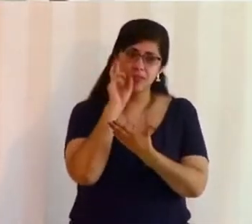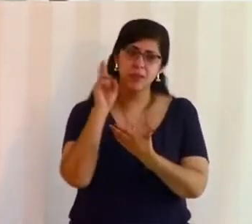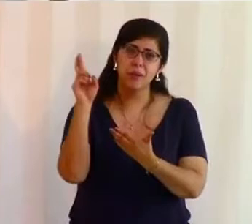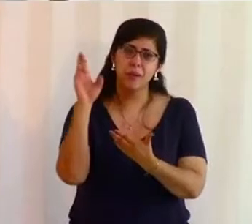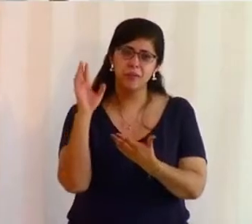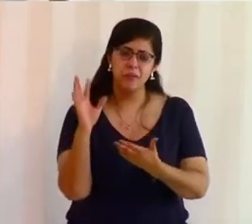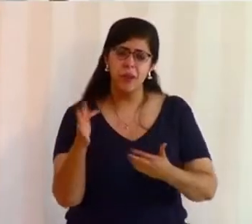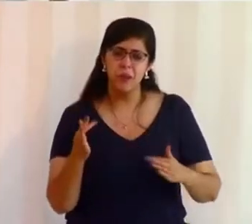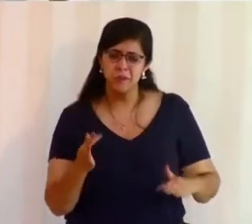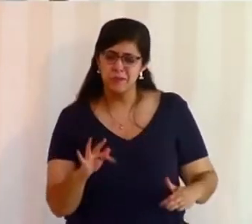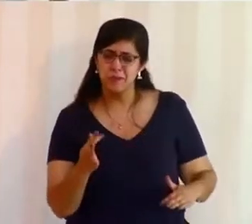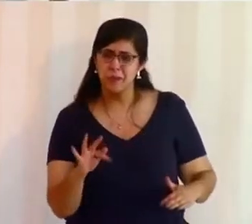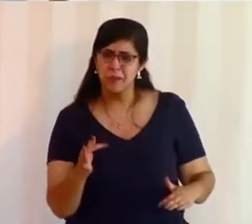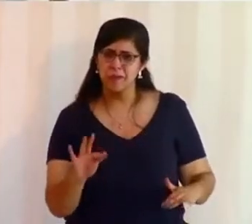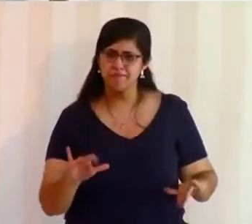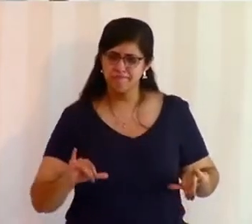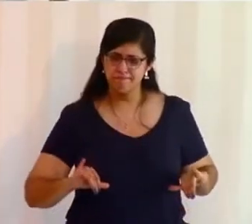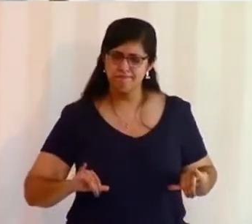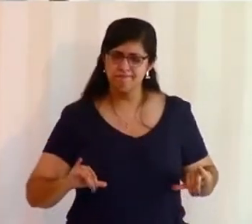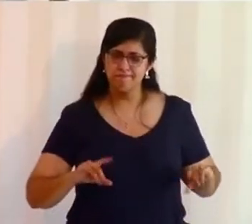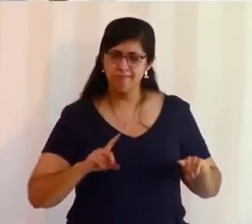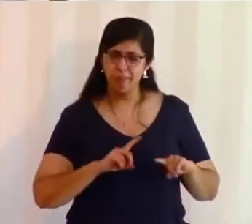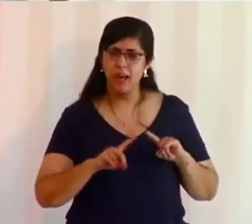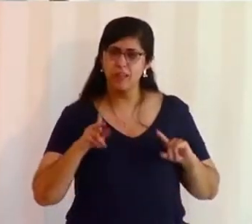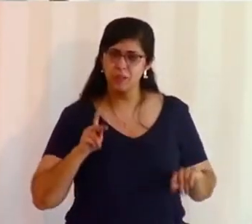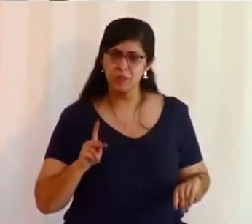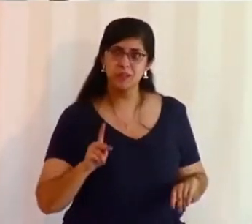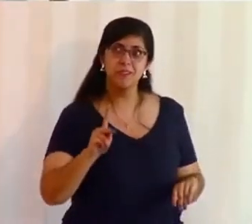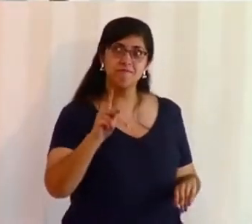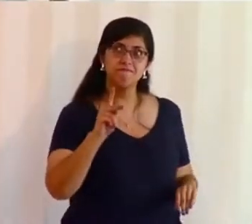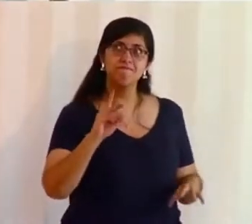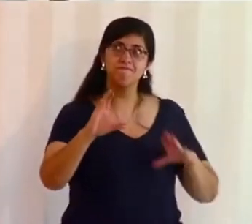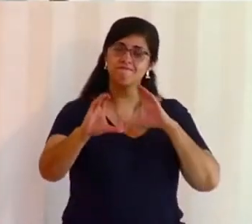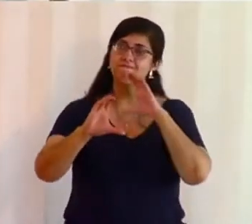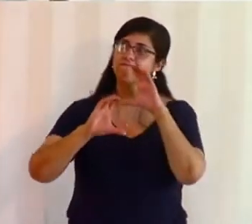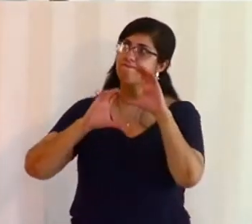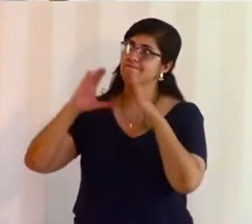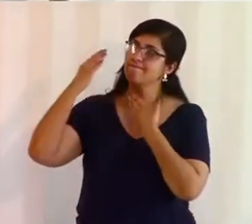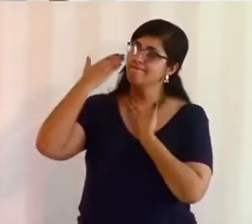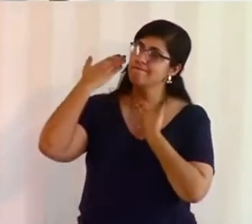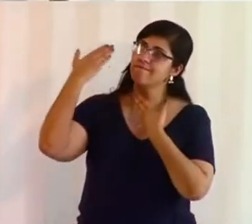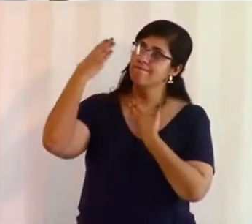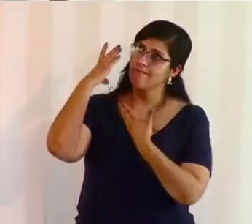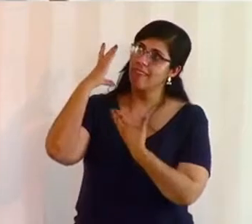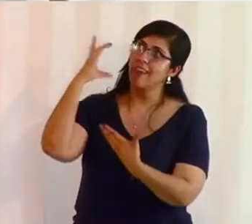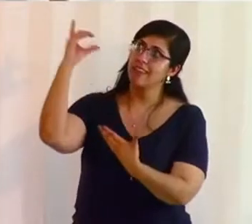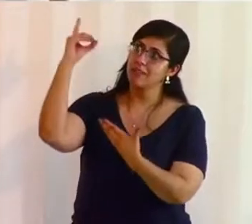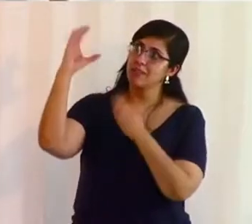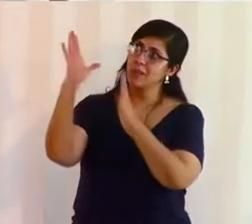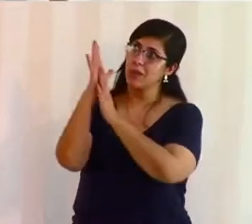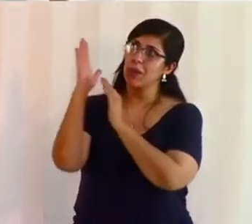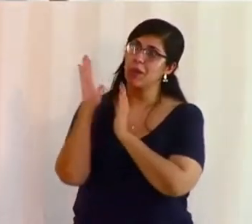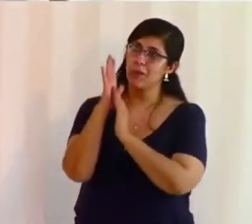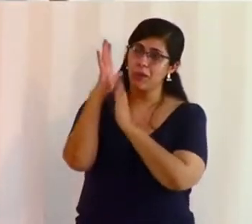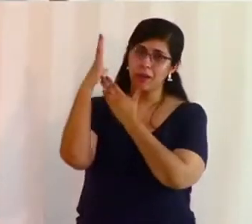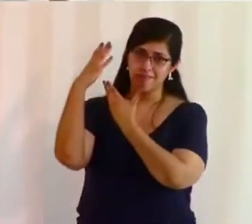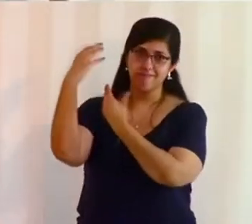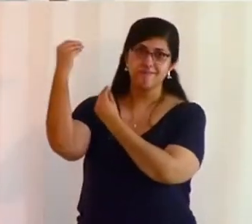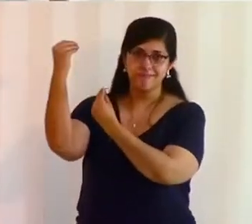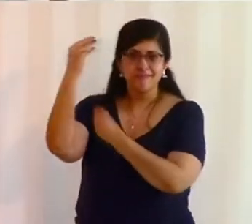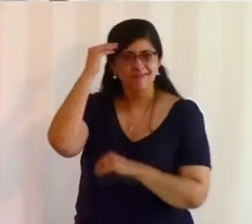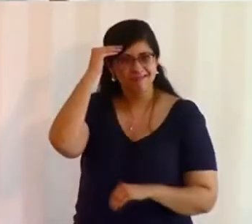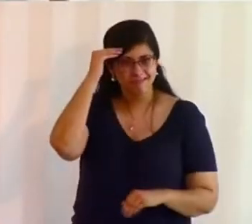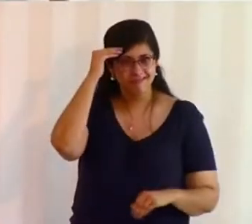Se nós fôssemos falar da biografia de tantos missionários ao longo da história da igreja, até os dias de hoje, ficaríamos surpresos com